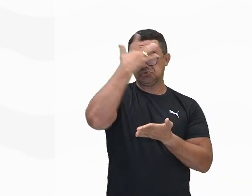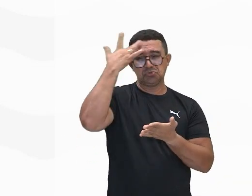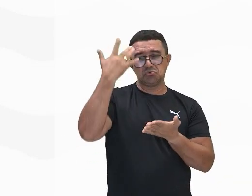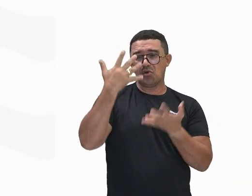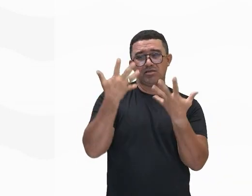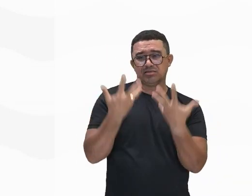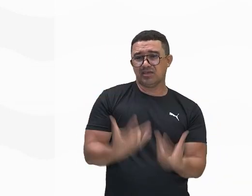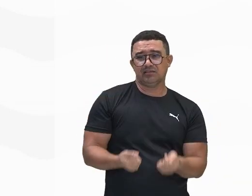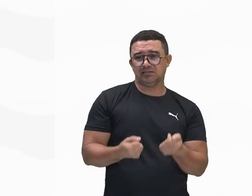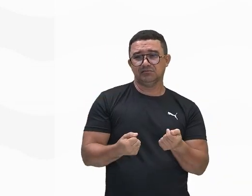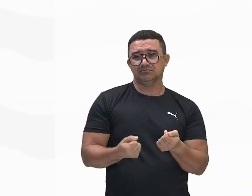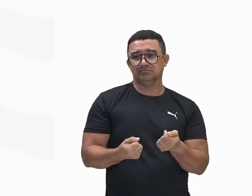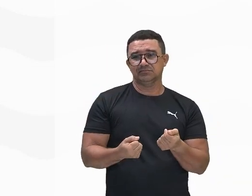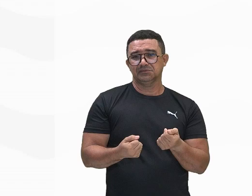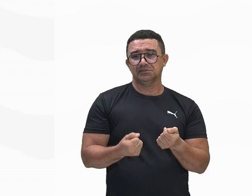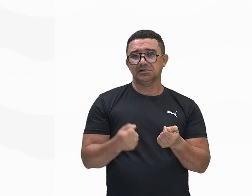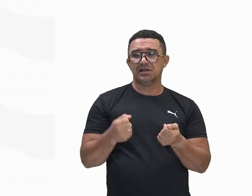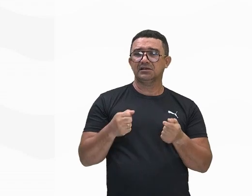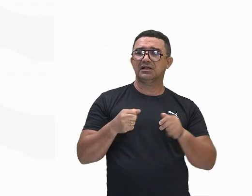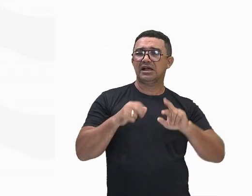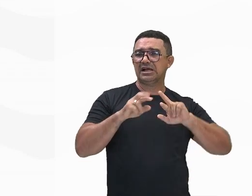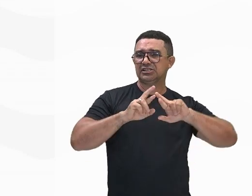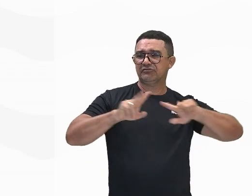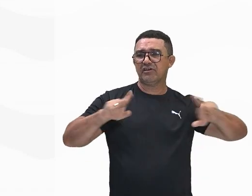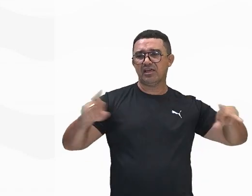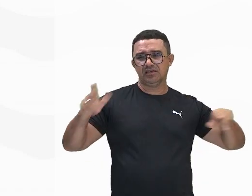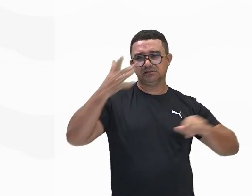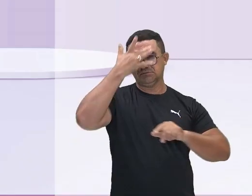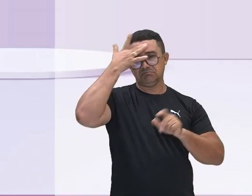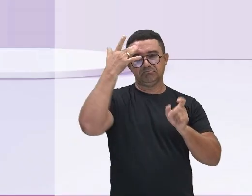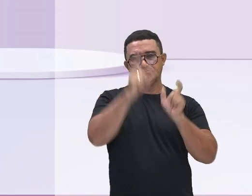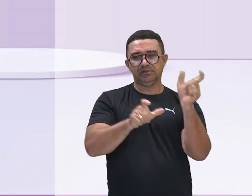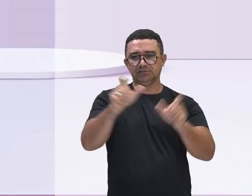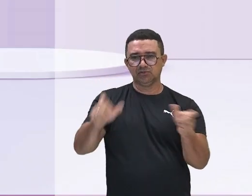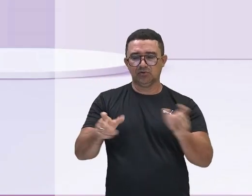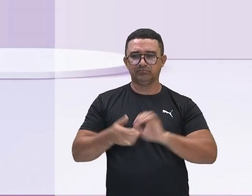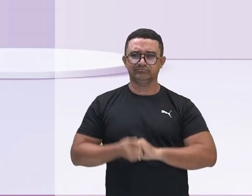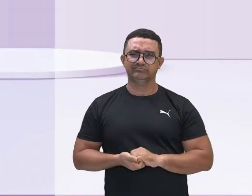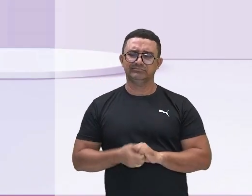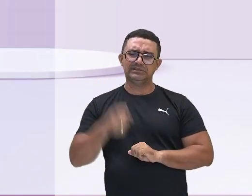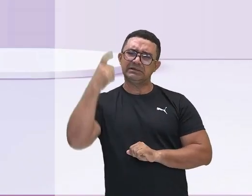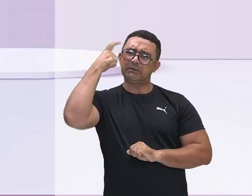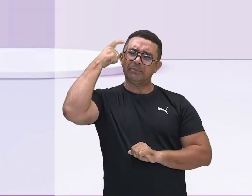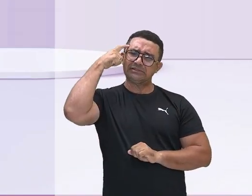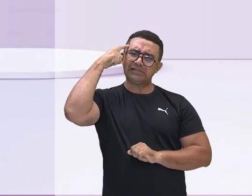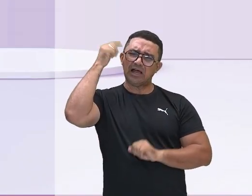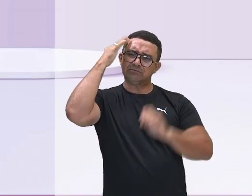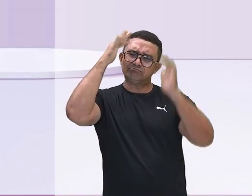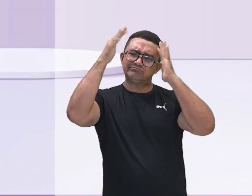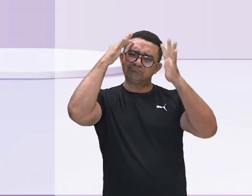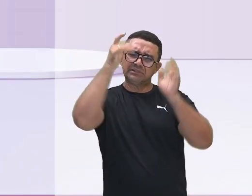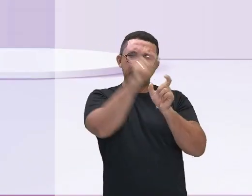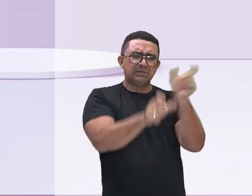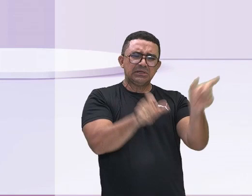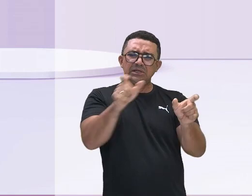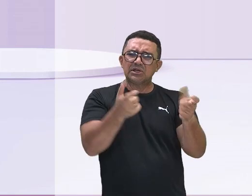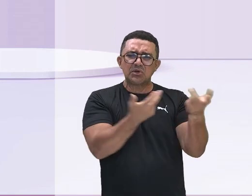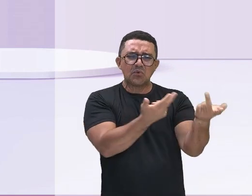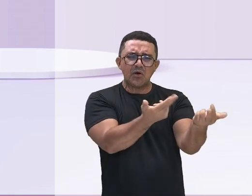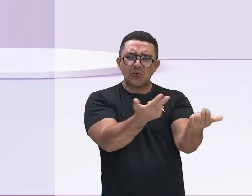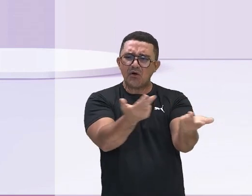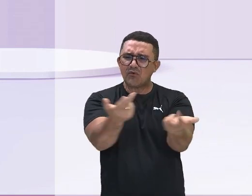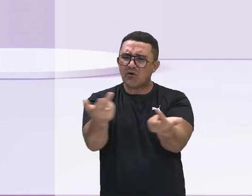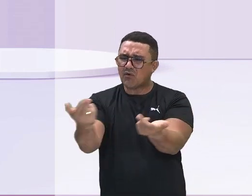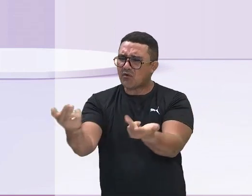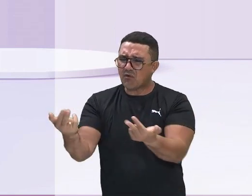respeitar as diferenças entre as pessoas. Você imagina se todo mundo fosse igual no mundo, se não houvesse diferença,